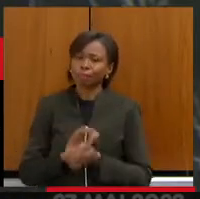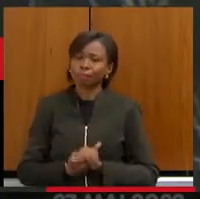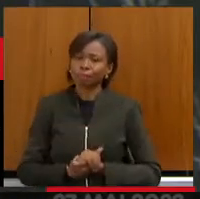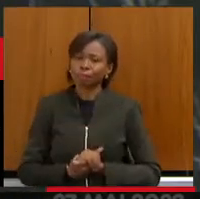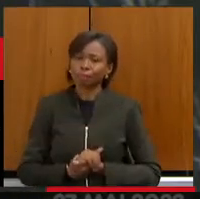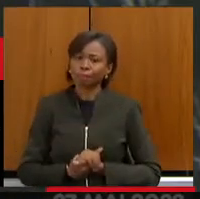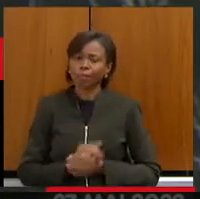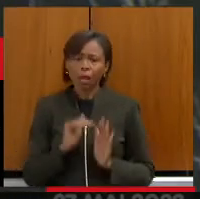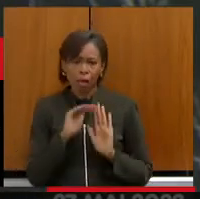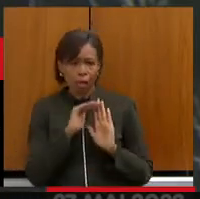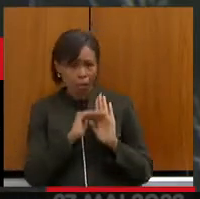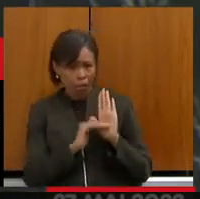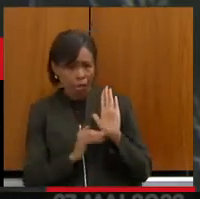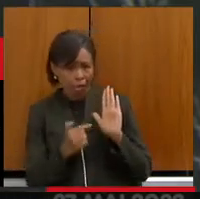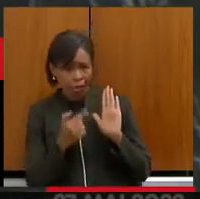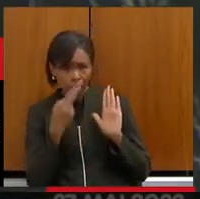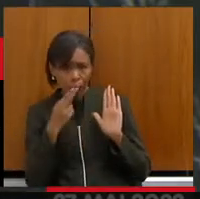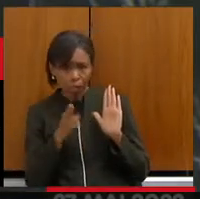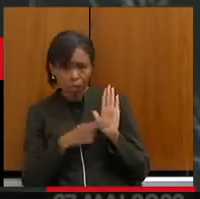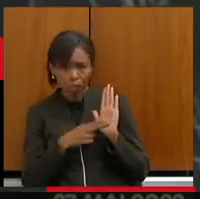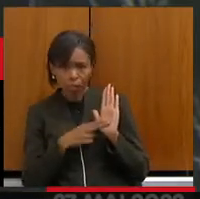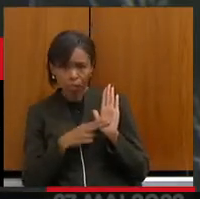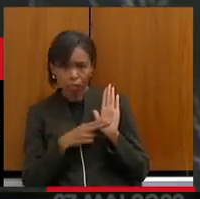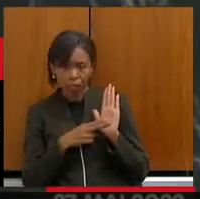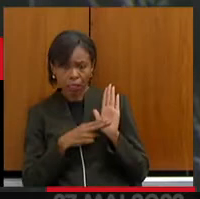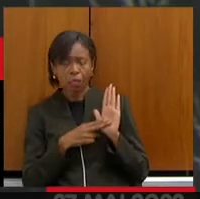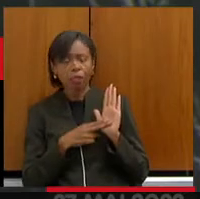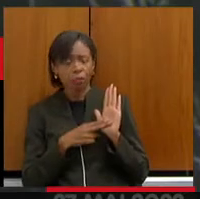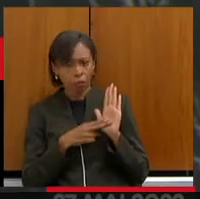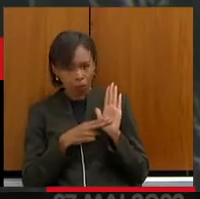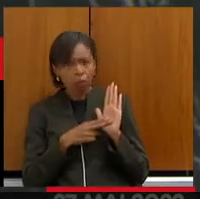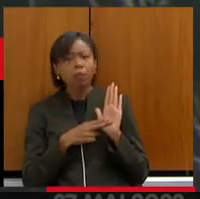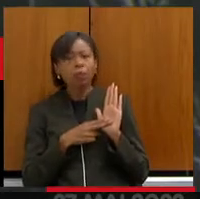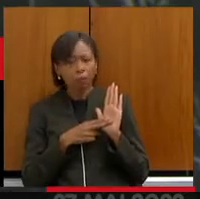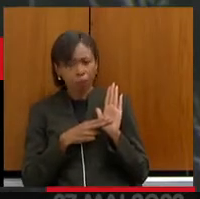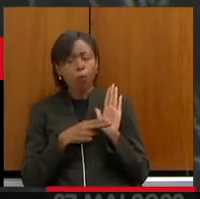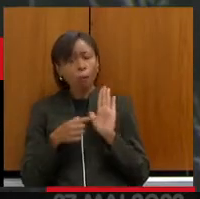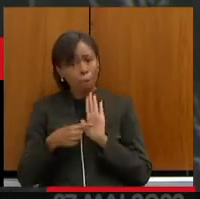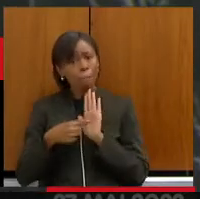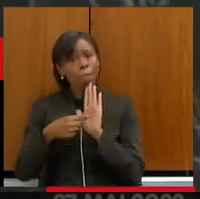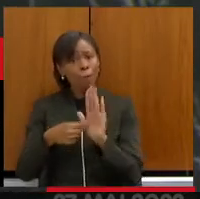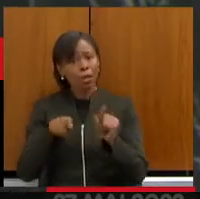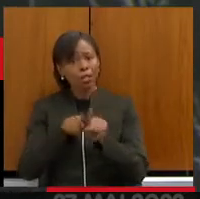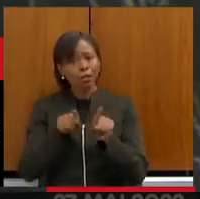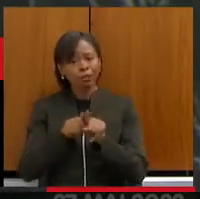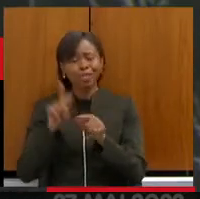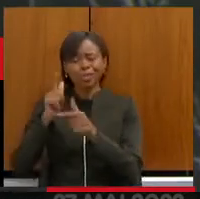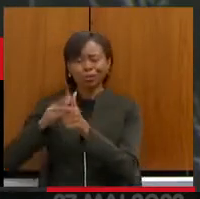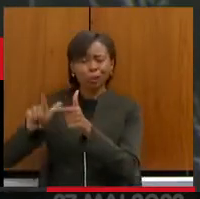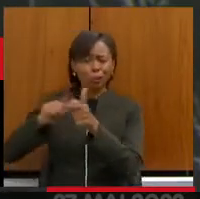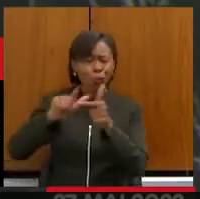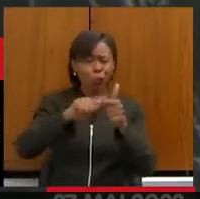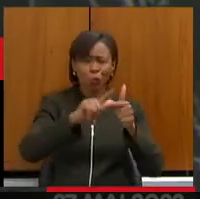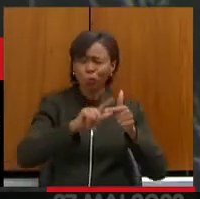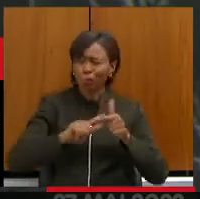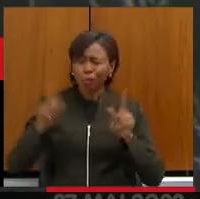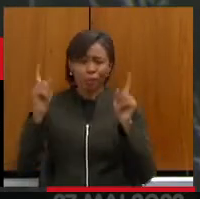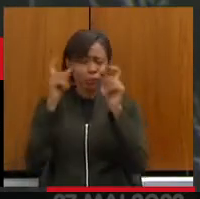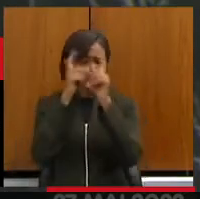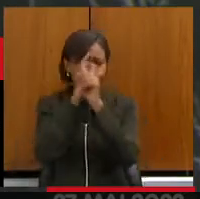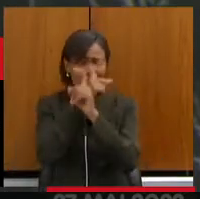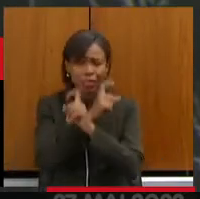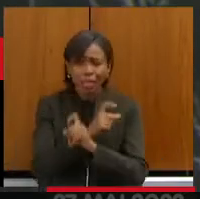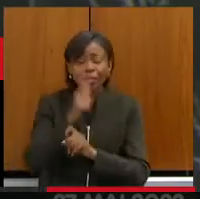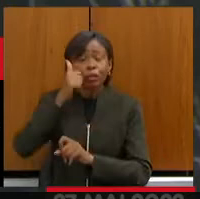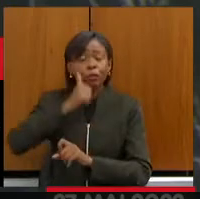não exaure a complexidade Ea diversidade das questões que envolvem as lutas das mulheres por